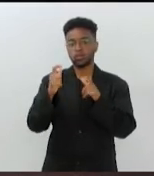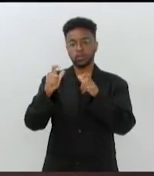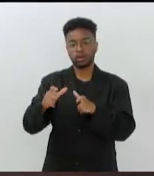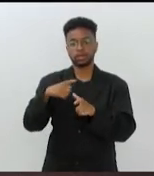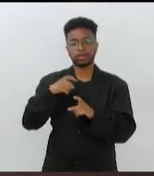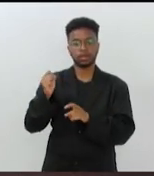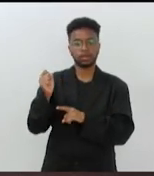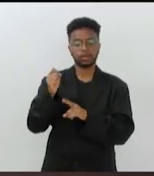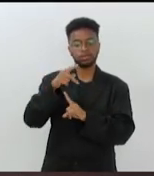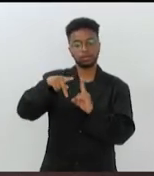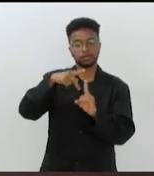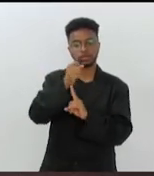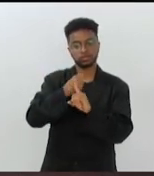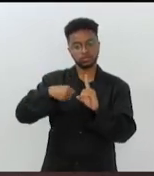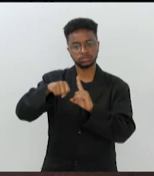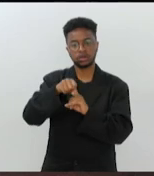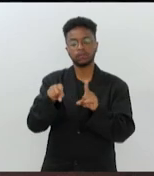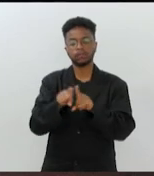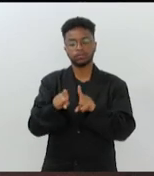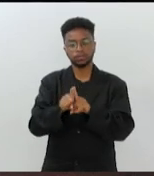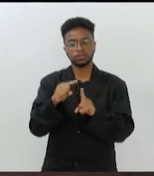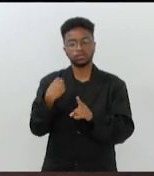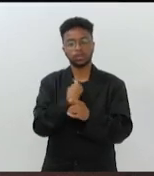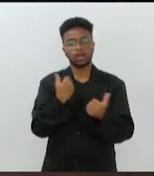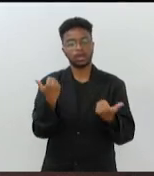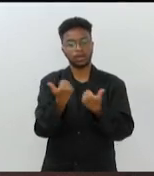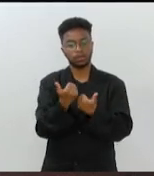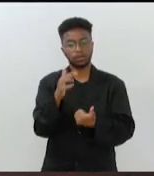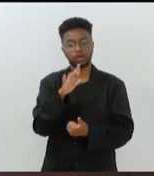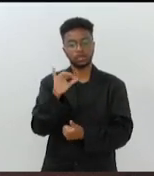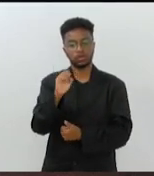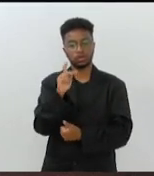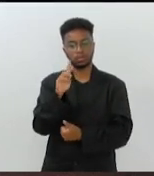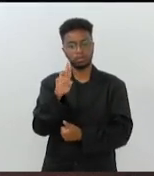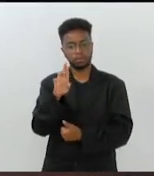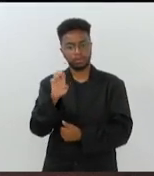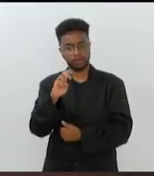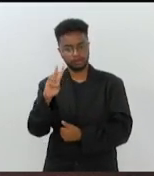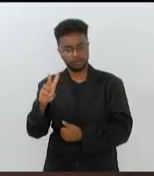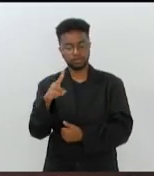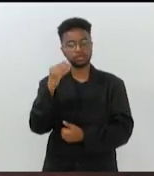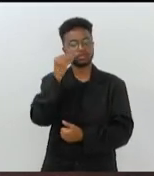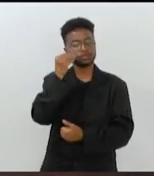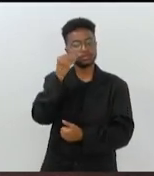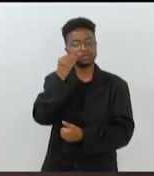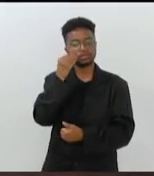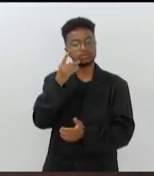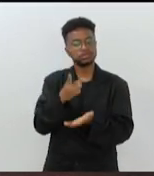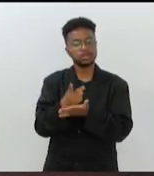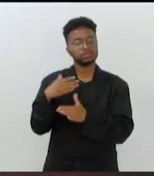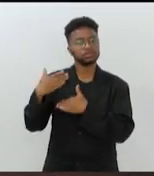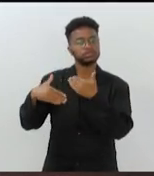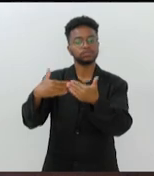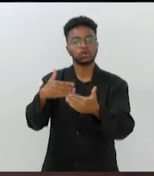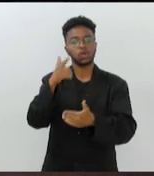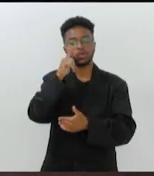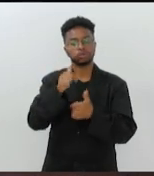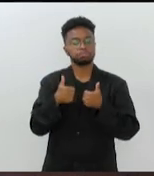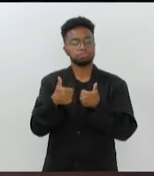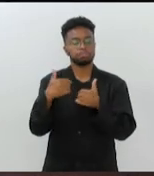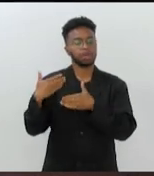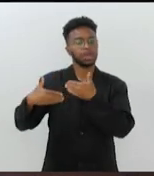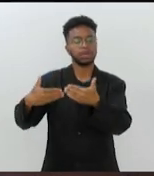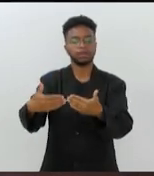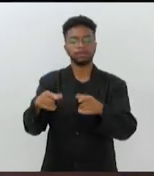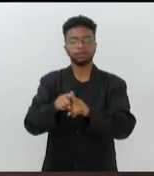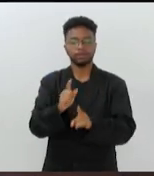Previdência Social, e seguimos aqui no apoio ao nosso Rio Previdência, para que ele cada vez se torne mais sólido e que